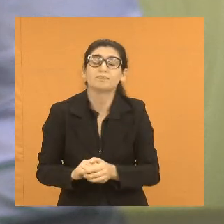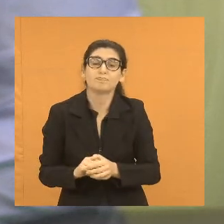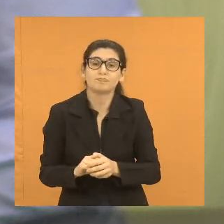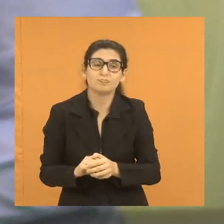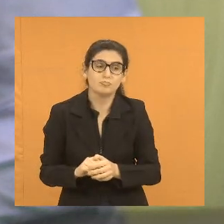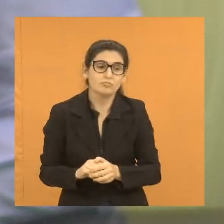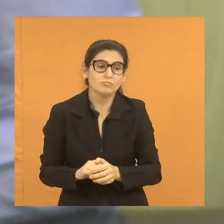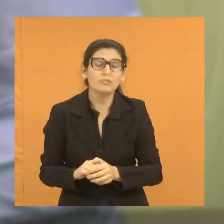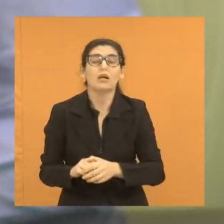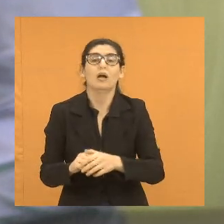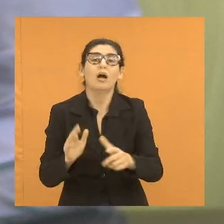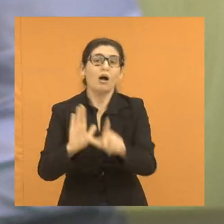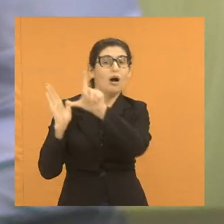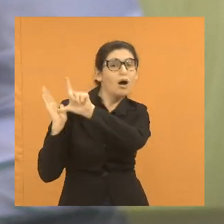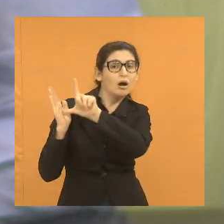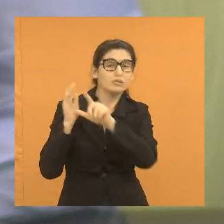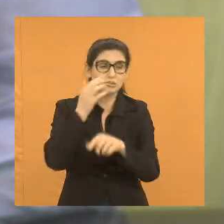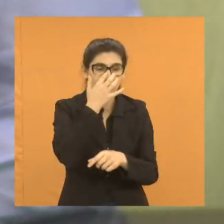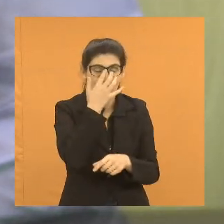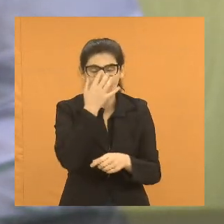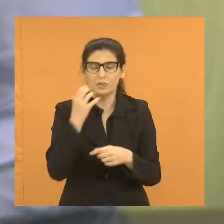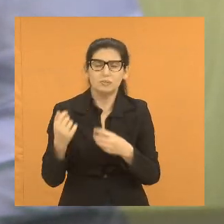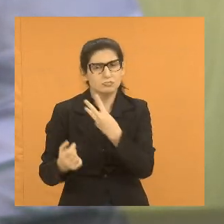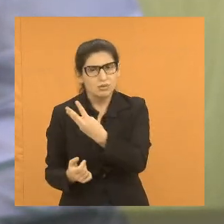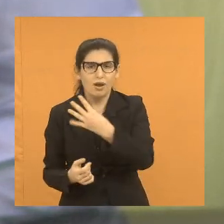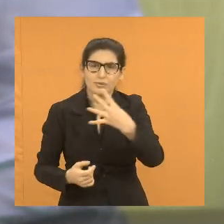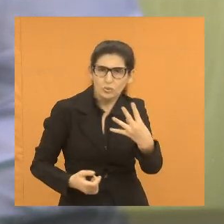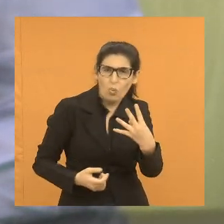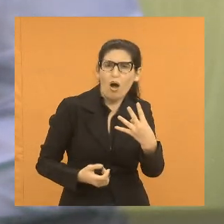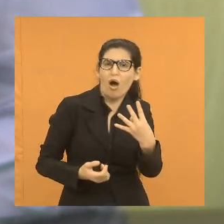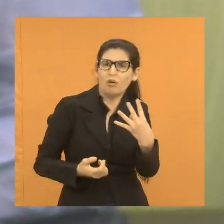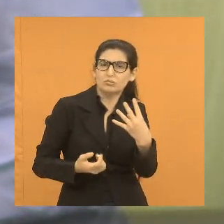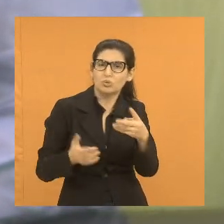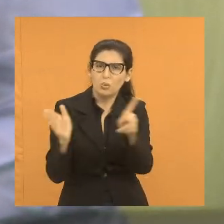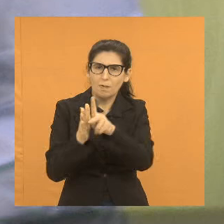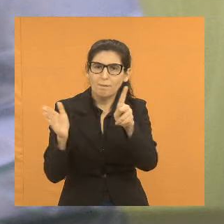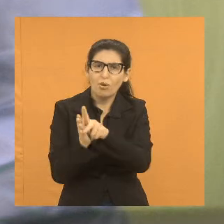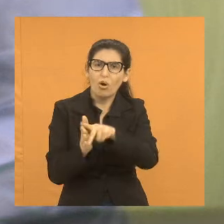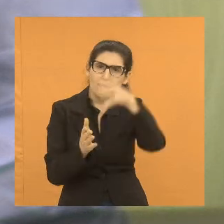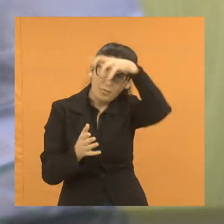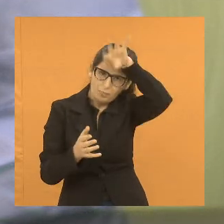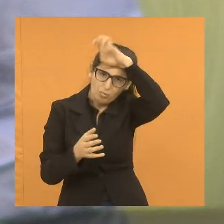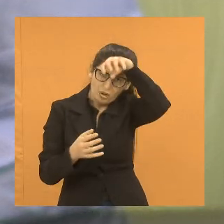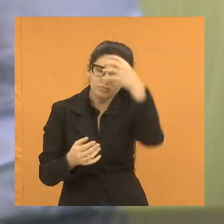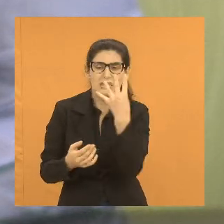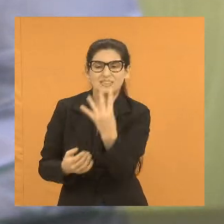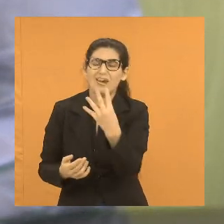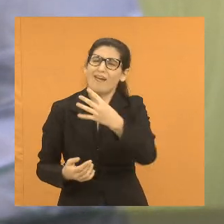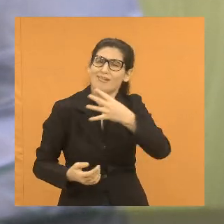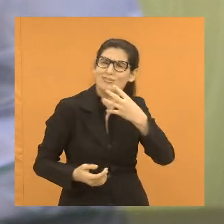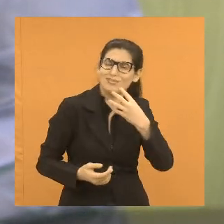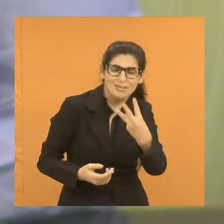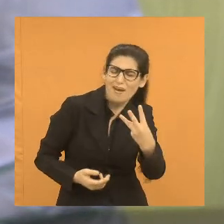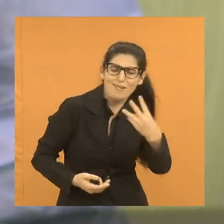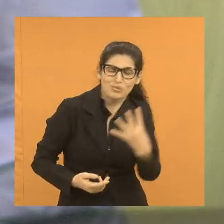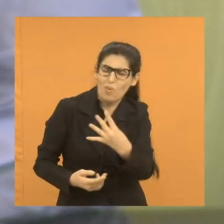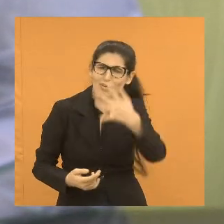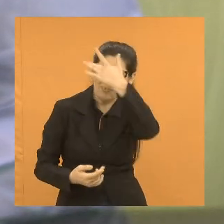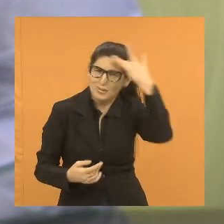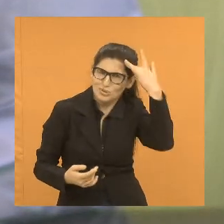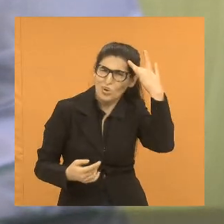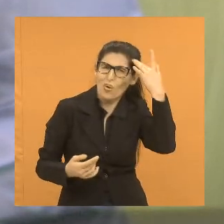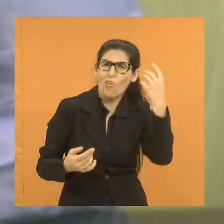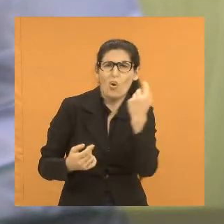eram levados 3, 4 no mesmo carro, e isso foi proibido. Por exemplo, um entorse,